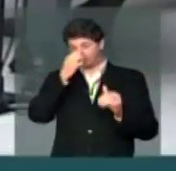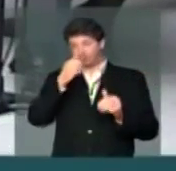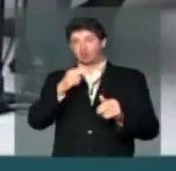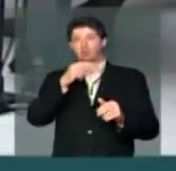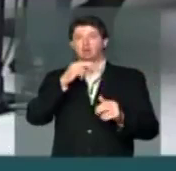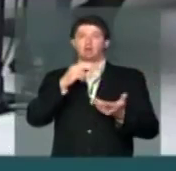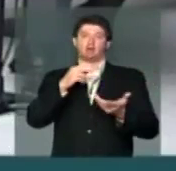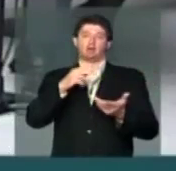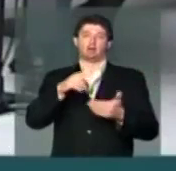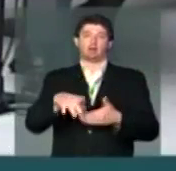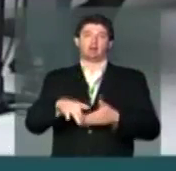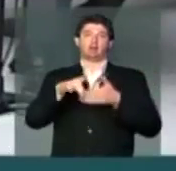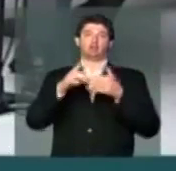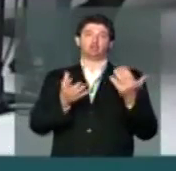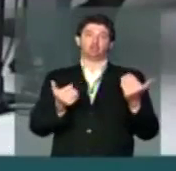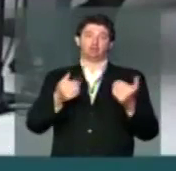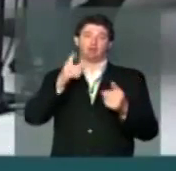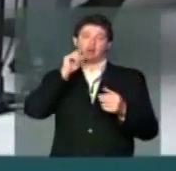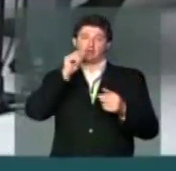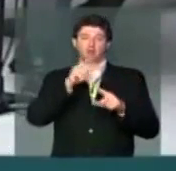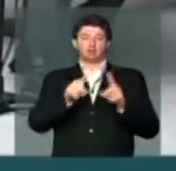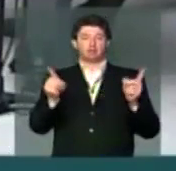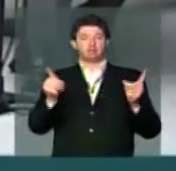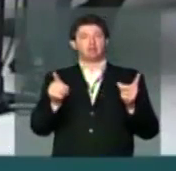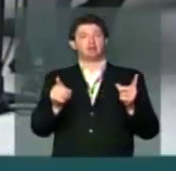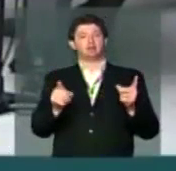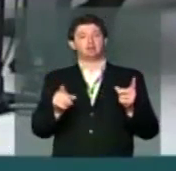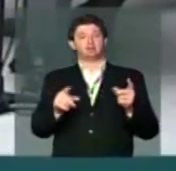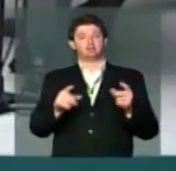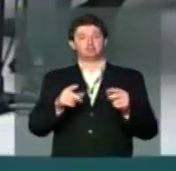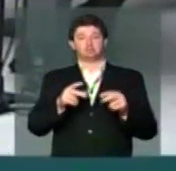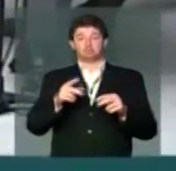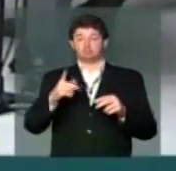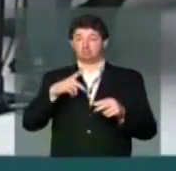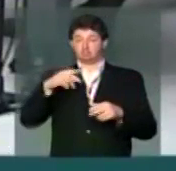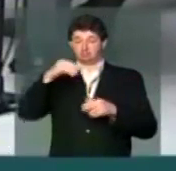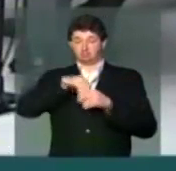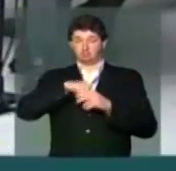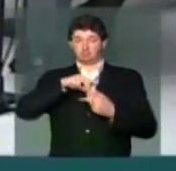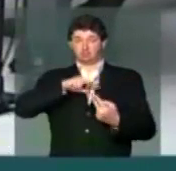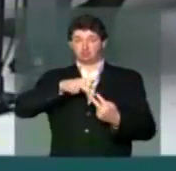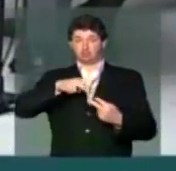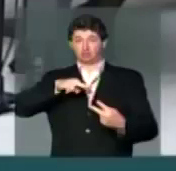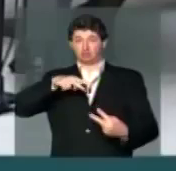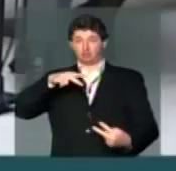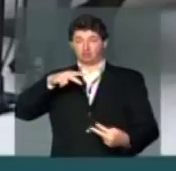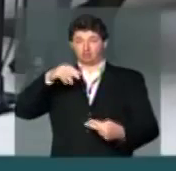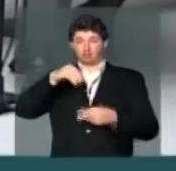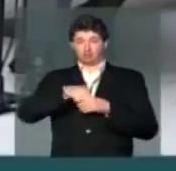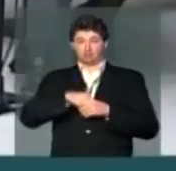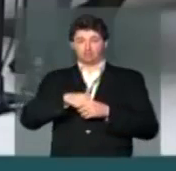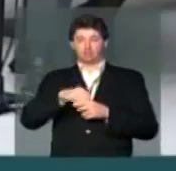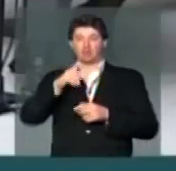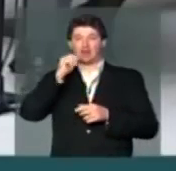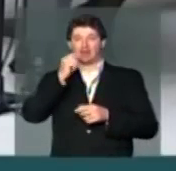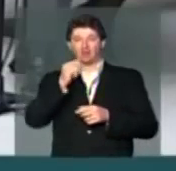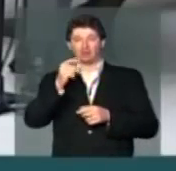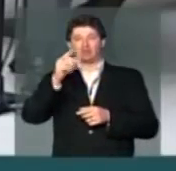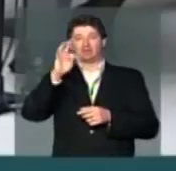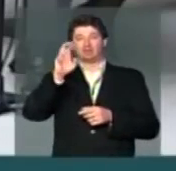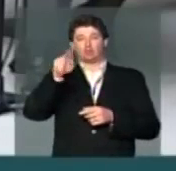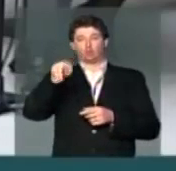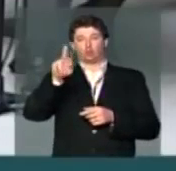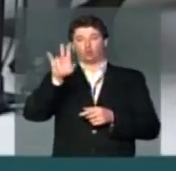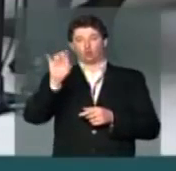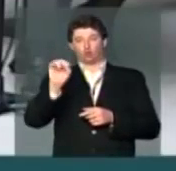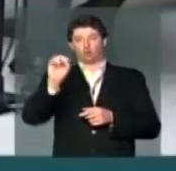de Alagoas, mas que tem aí uma genética muito importante do Menestrel de Alagoas. E eu